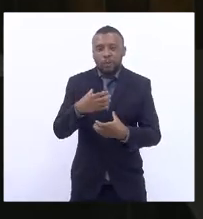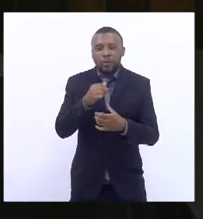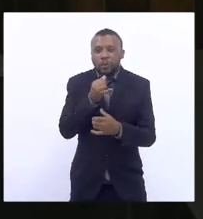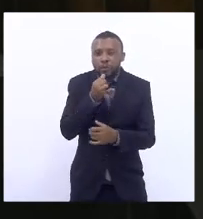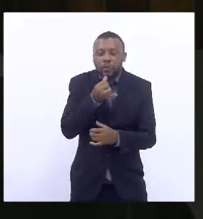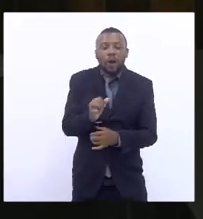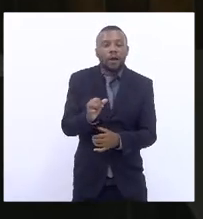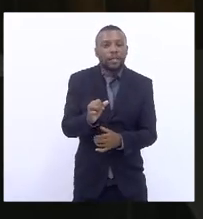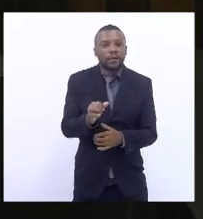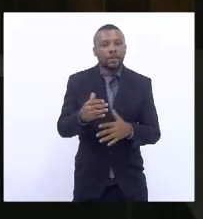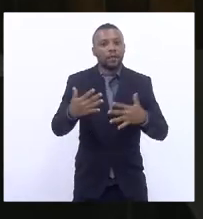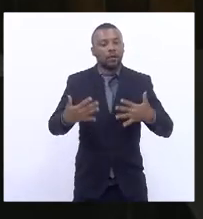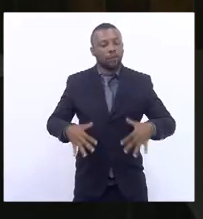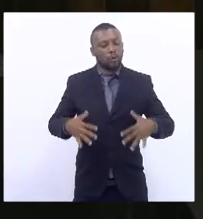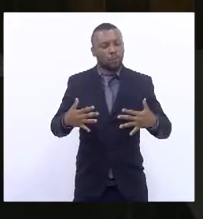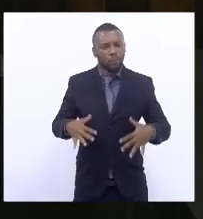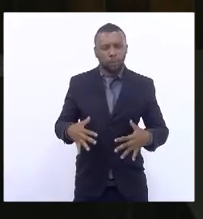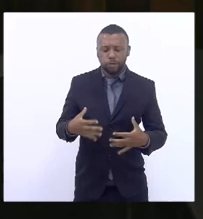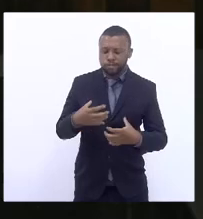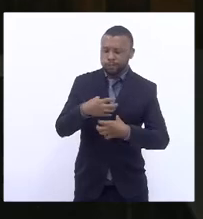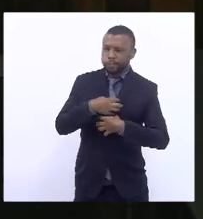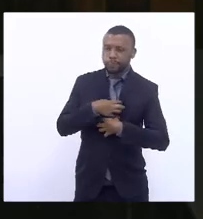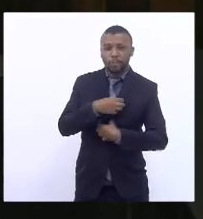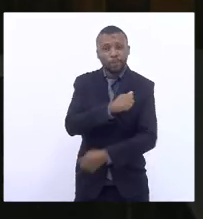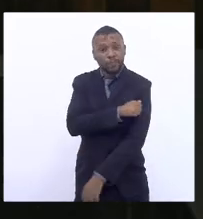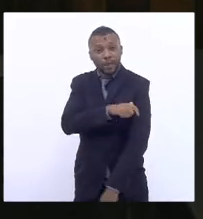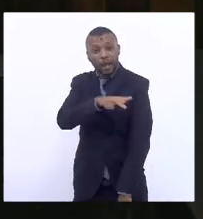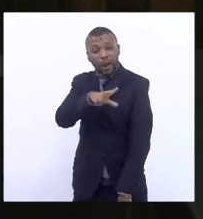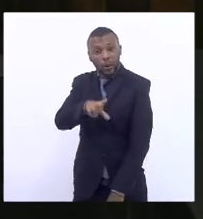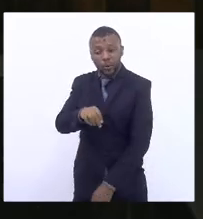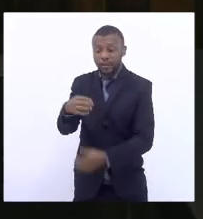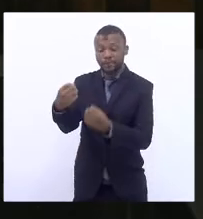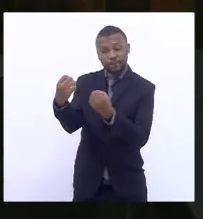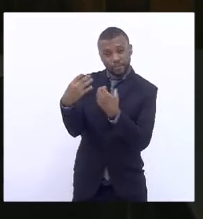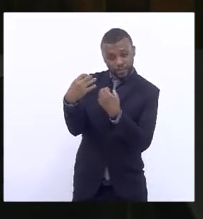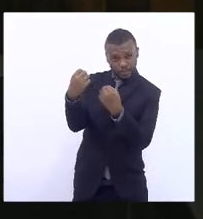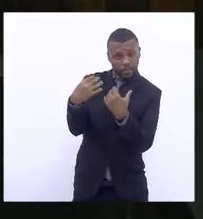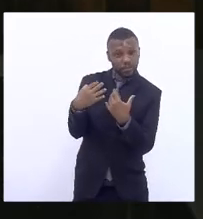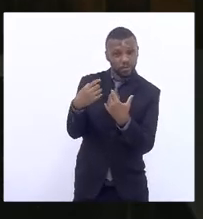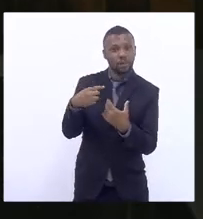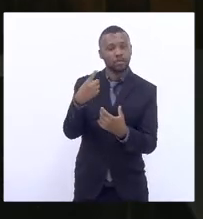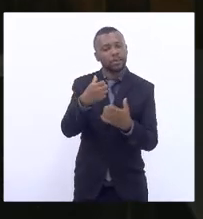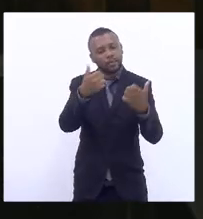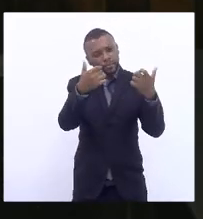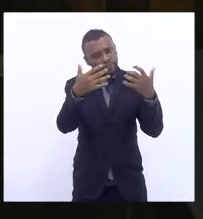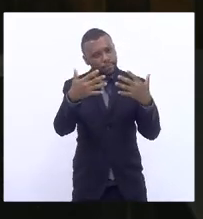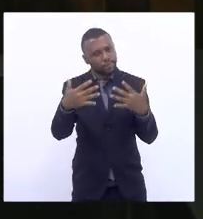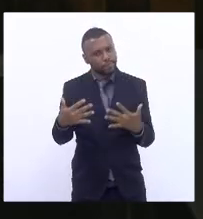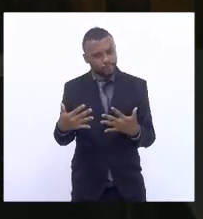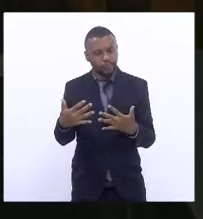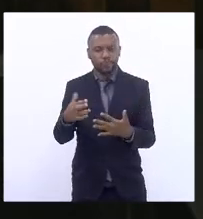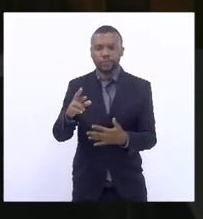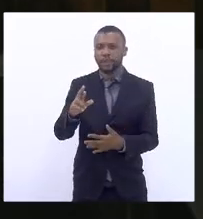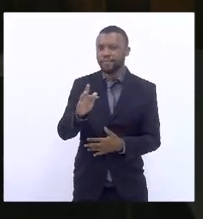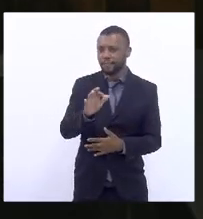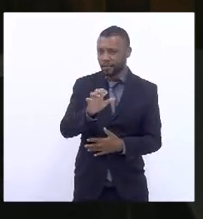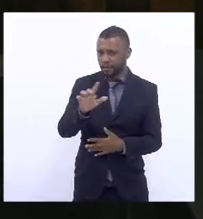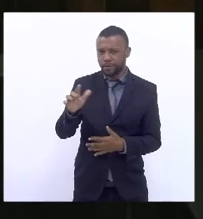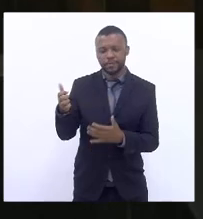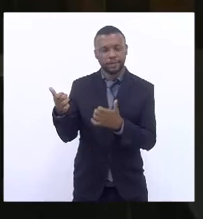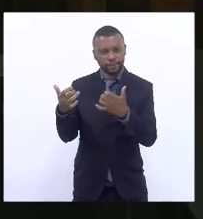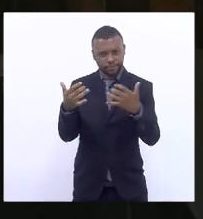de realidade. Da minha aluna me ensinando, e a gente estava falando, né, como dizia bem o Rafael aqui, a